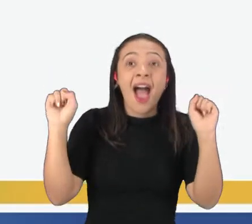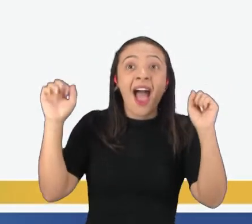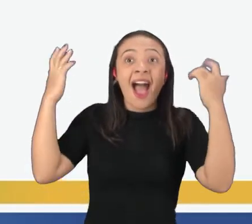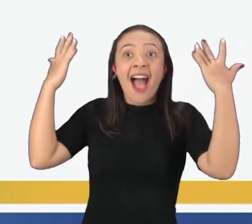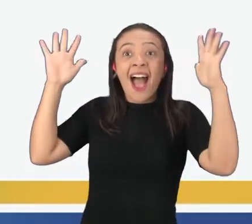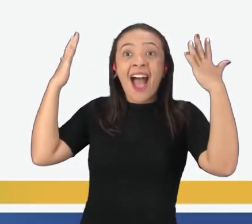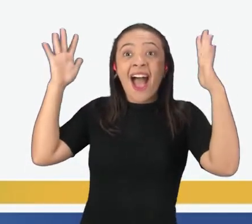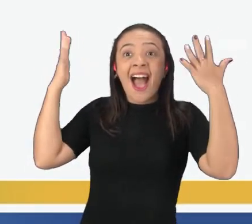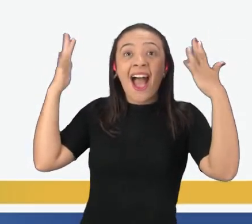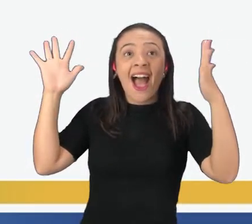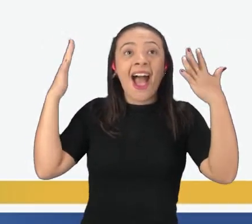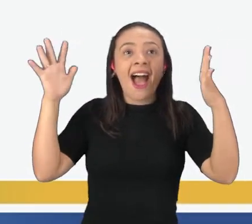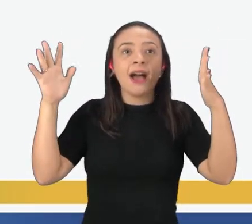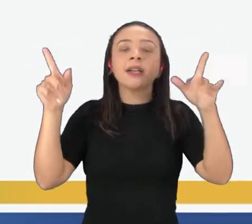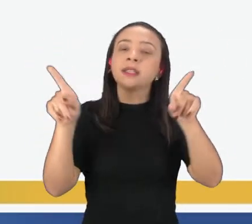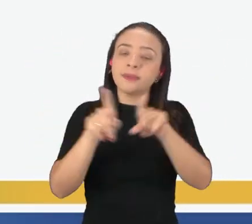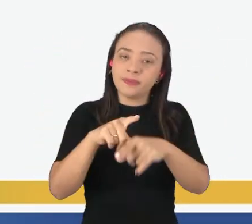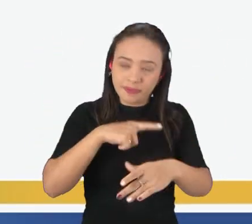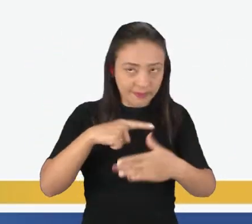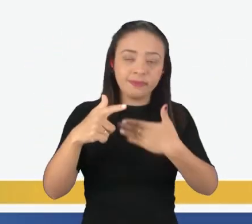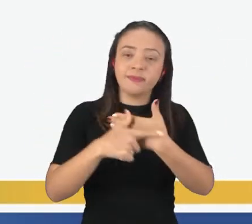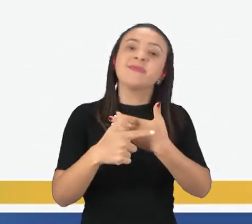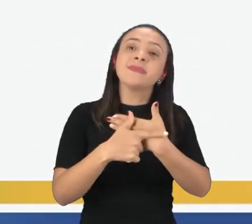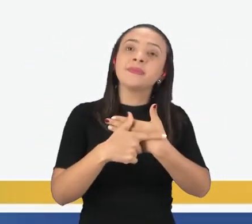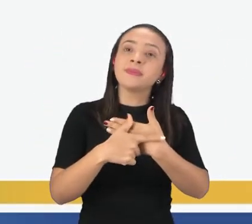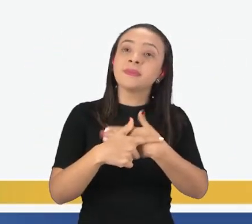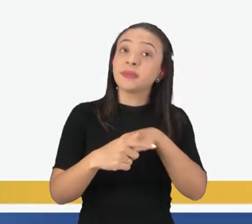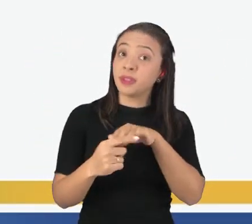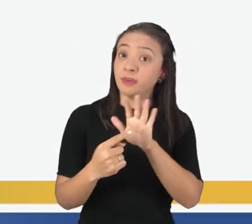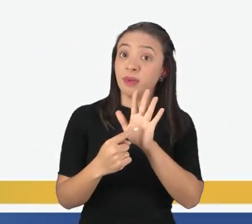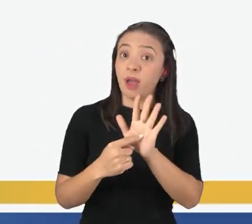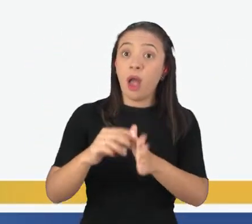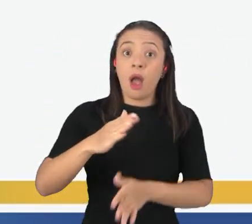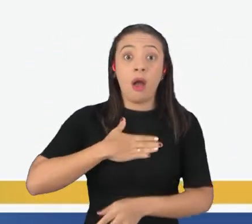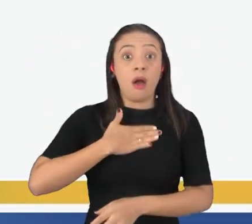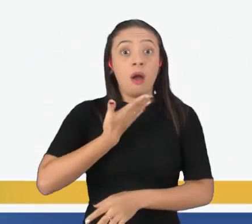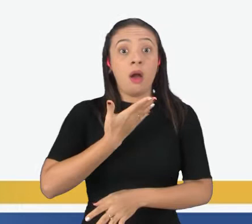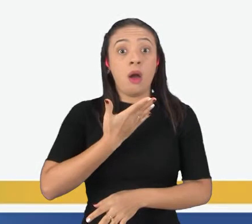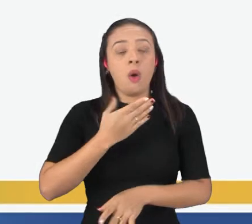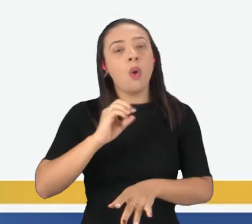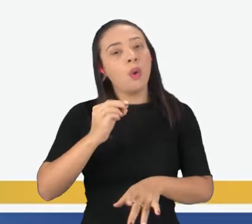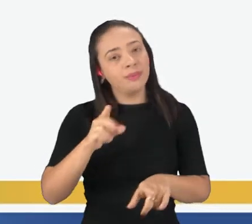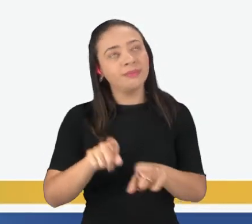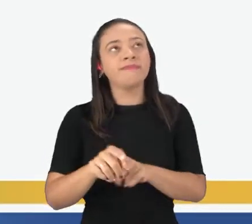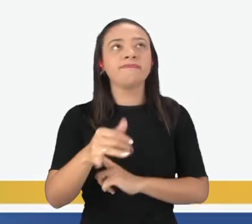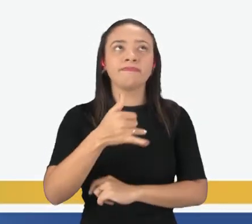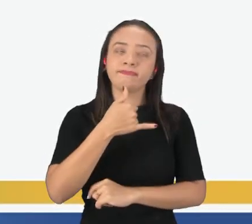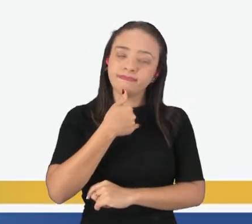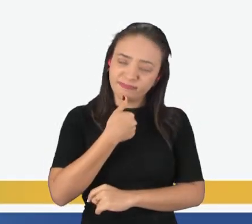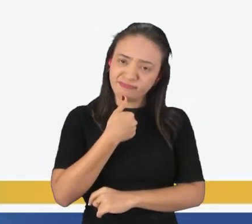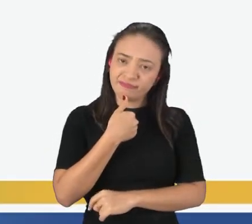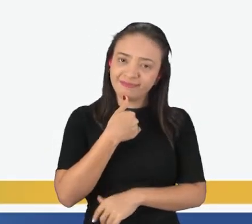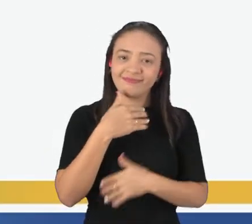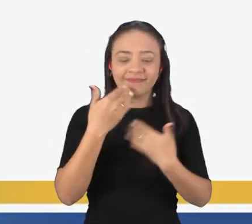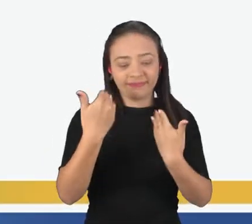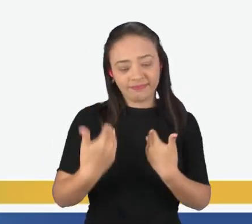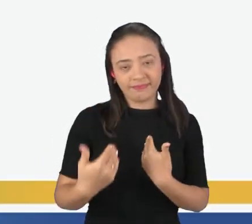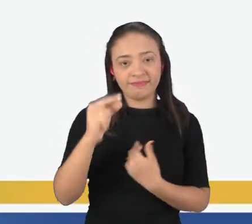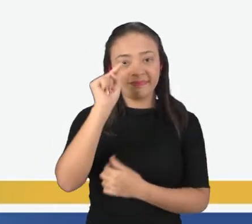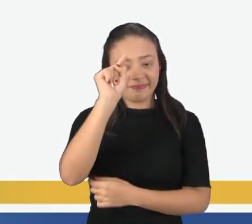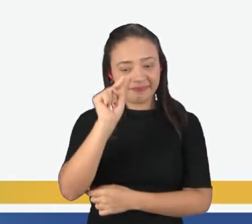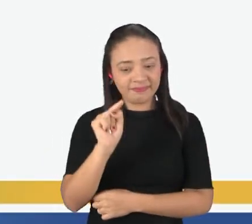viva! Sirvo também para indicar espanto e tristeza. Esse é o ponto de